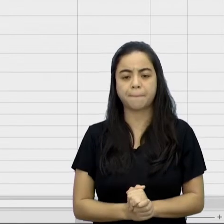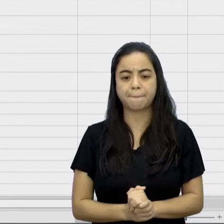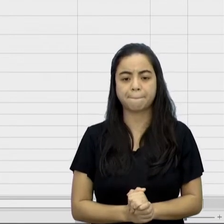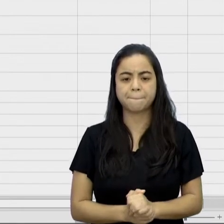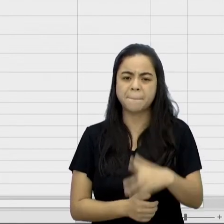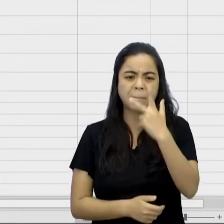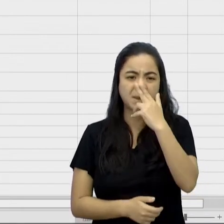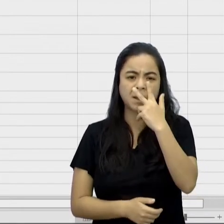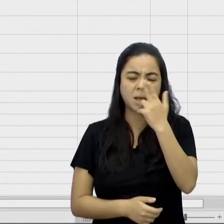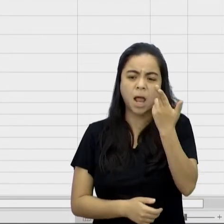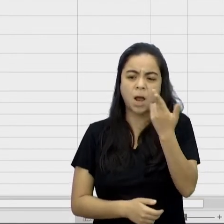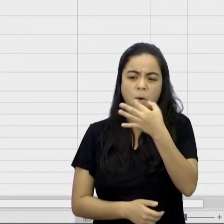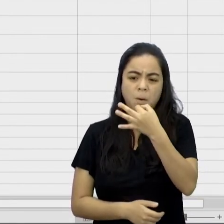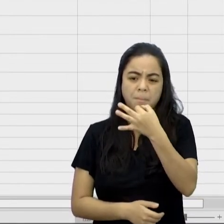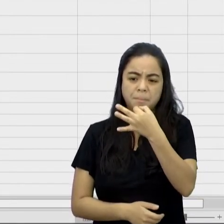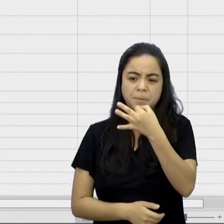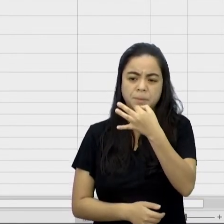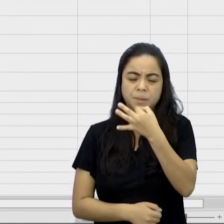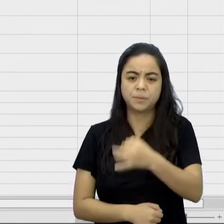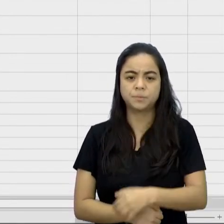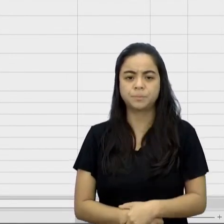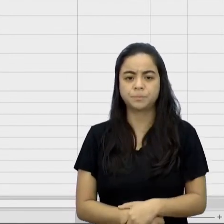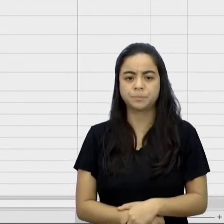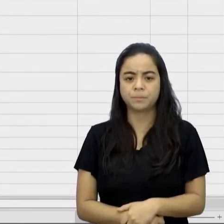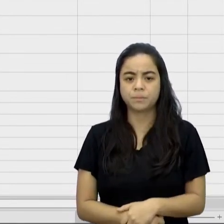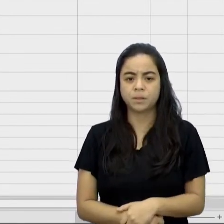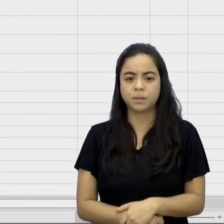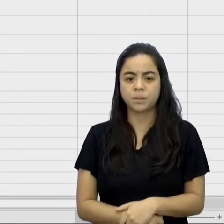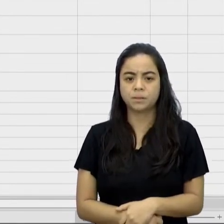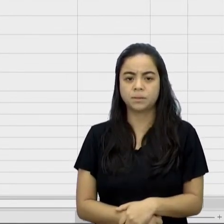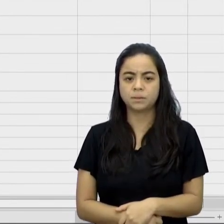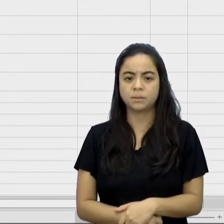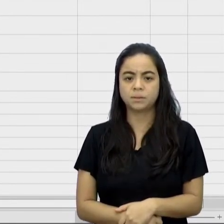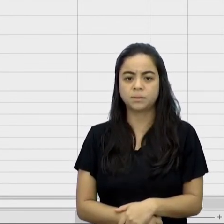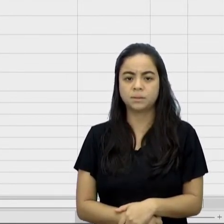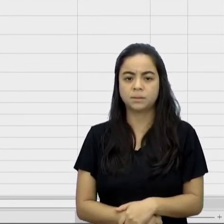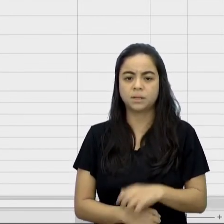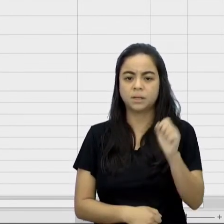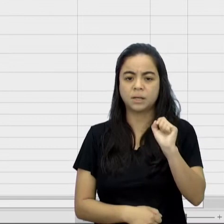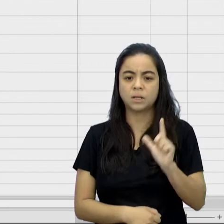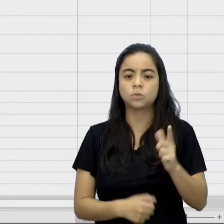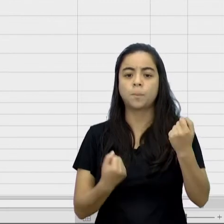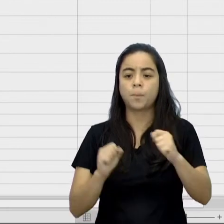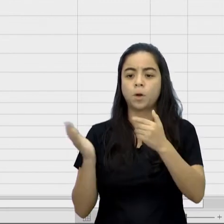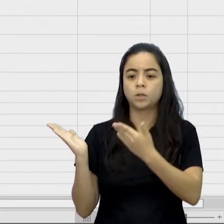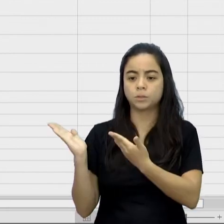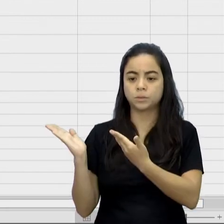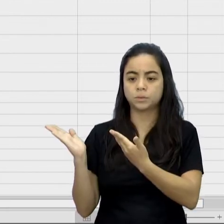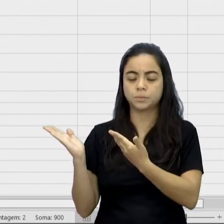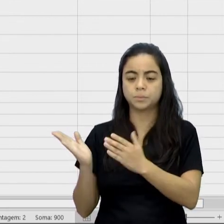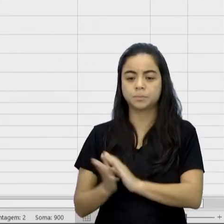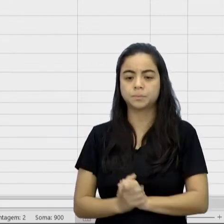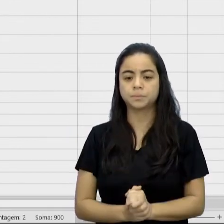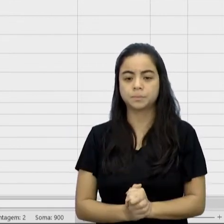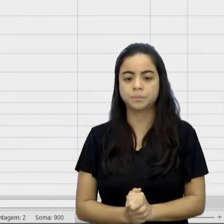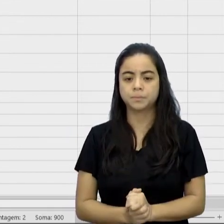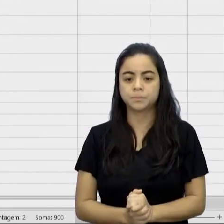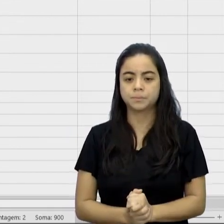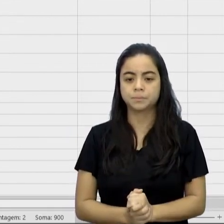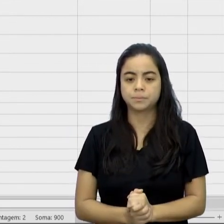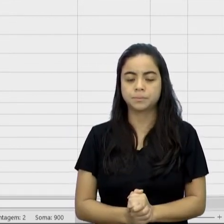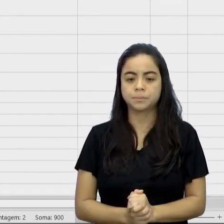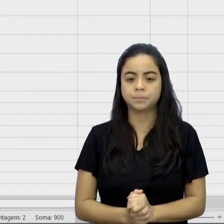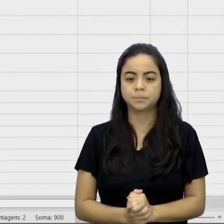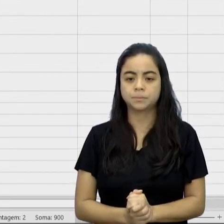aqui da cor, sei lá... Pode ser azul, verde. Tá bom, azul. Azul, a cor do centro de mídias. Aqui, ó, pronto. Vamos